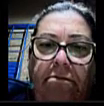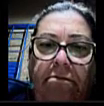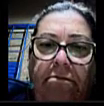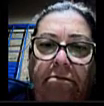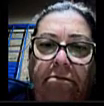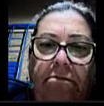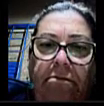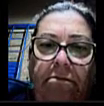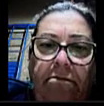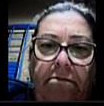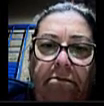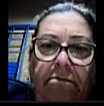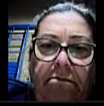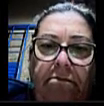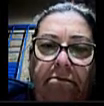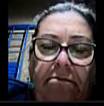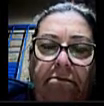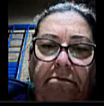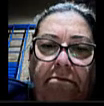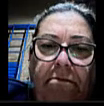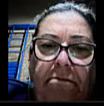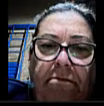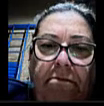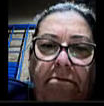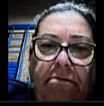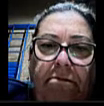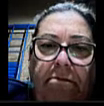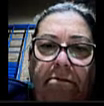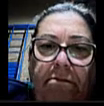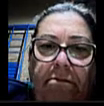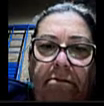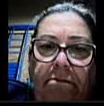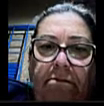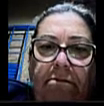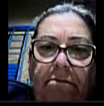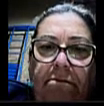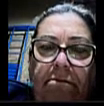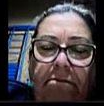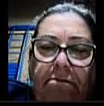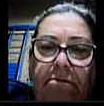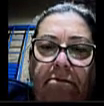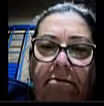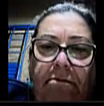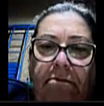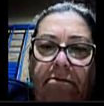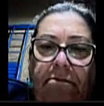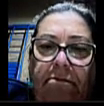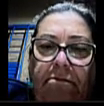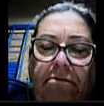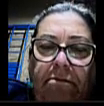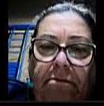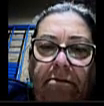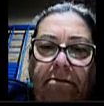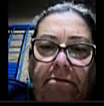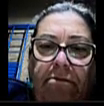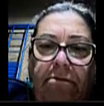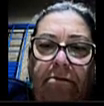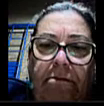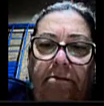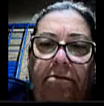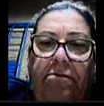leitura, escrita, cálculos matemáticos, mas que não são explicados por outras questões que não